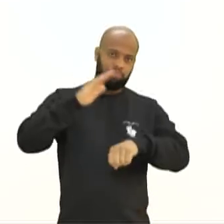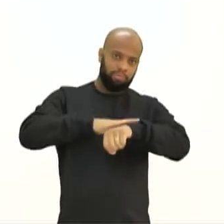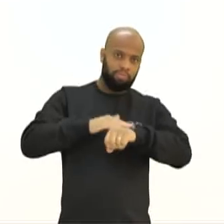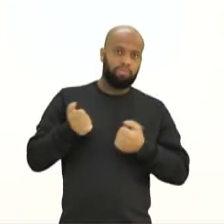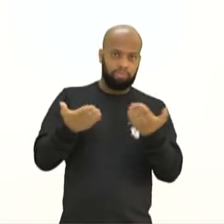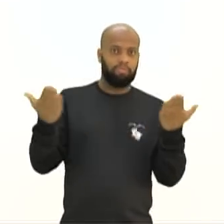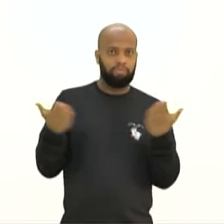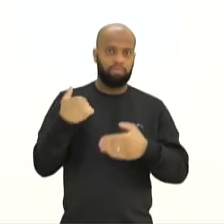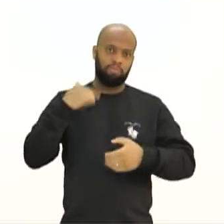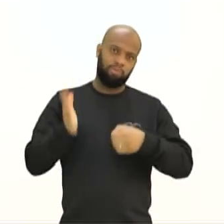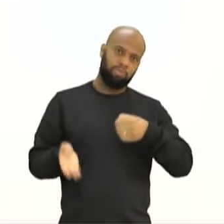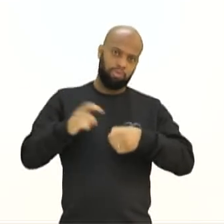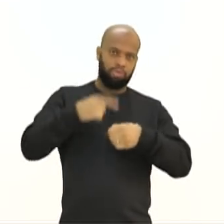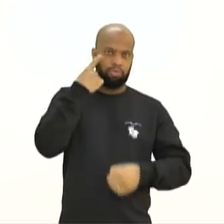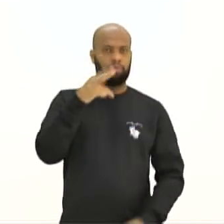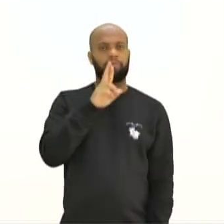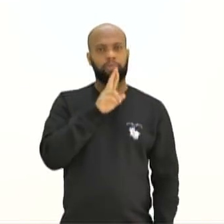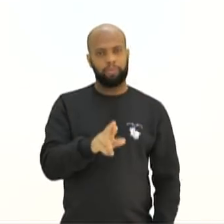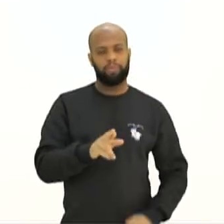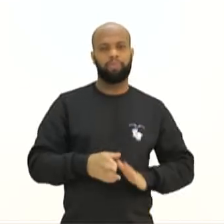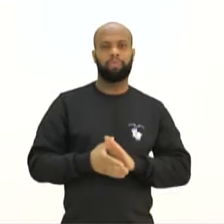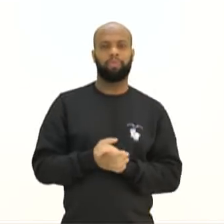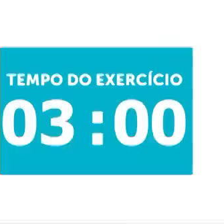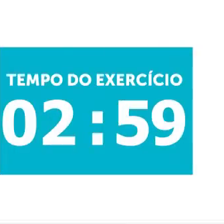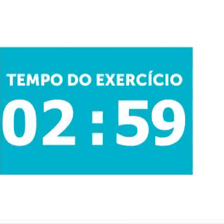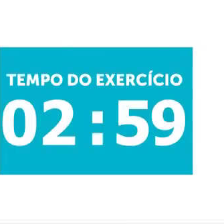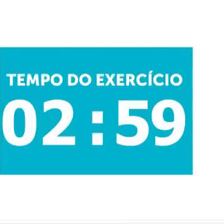tempo para você fazer isso aí no seu caderno e eu já volto.